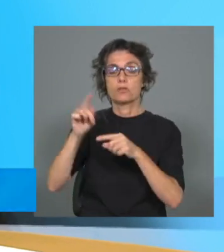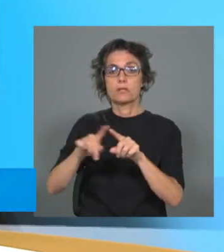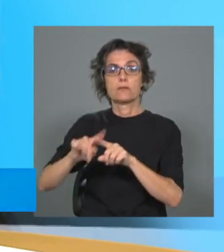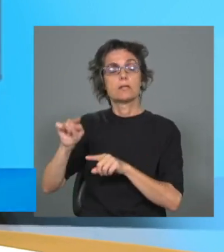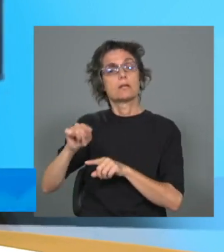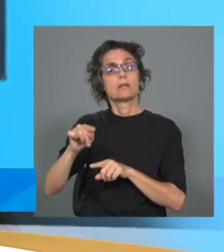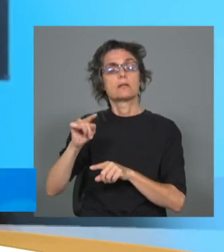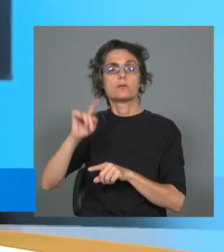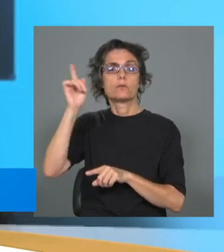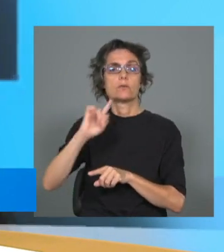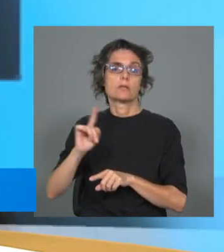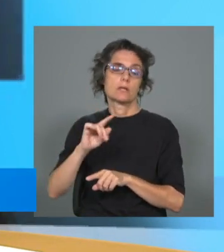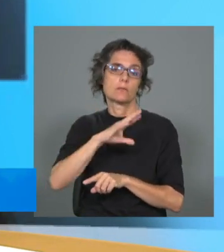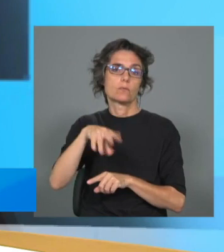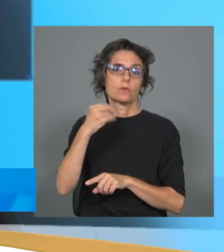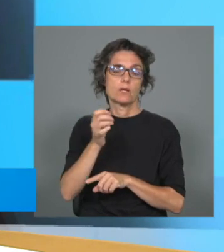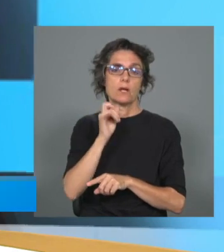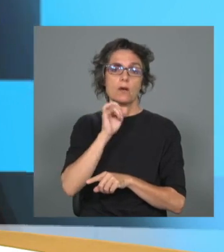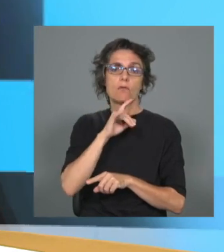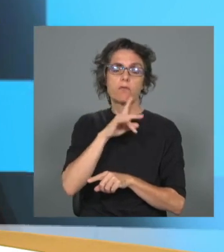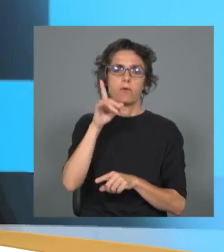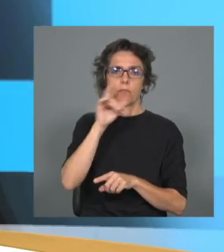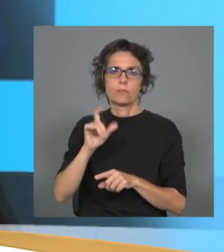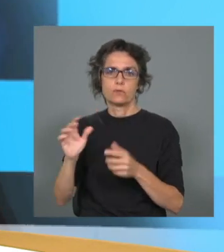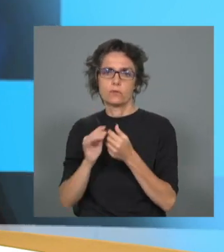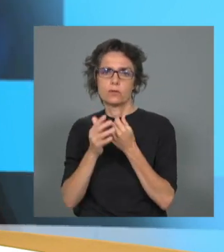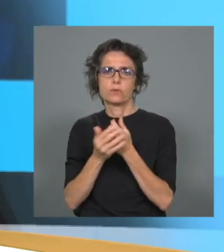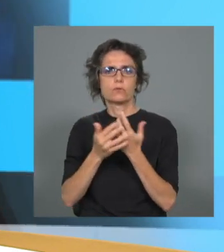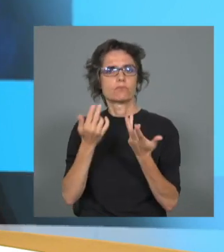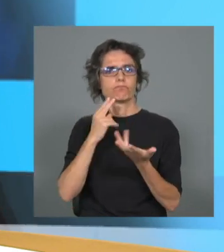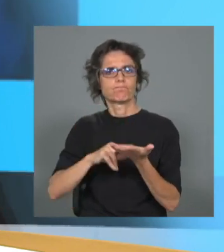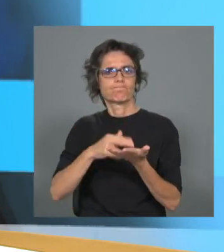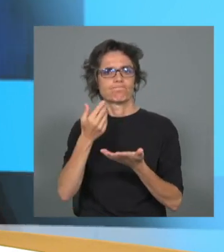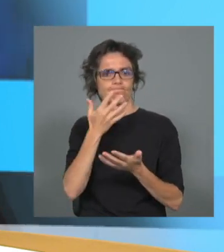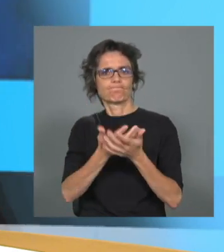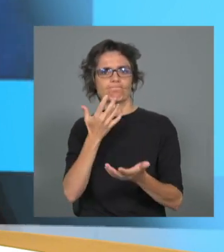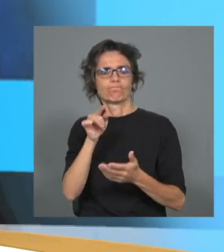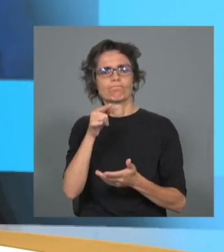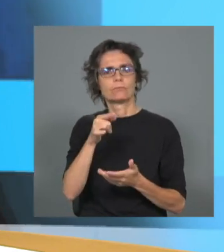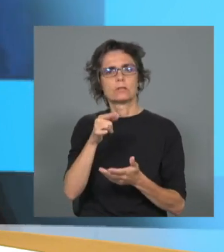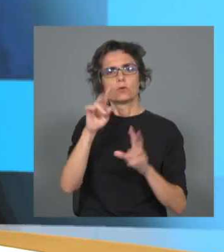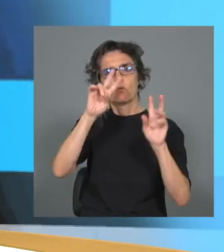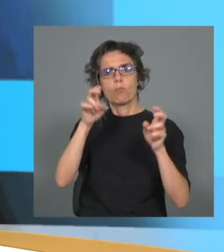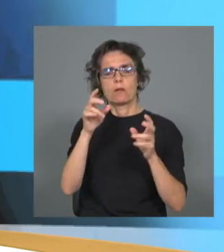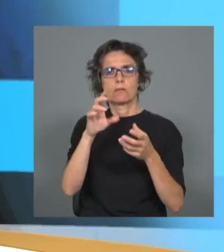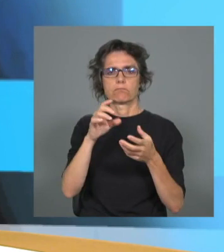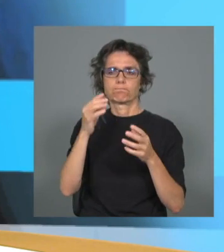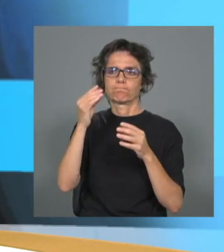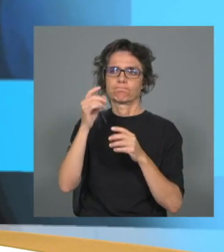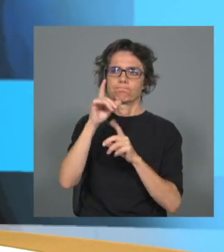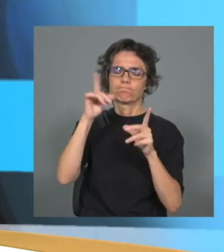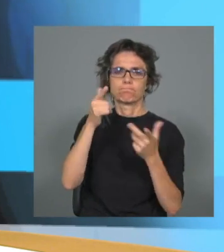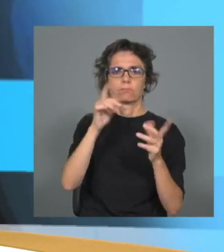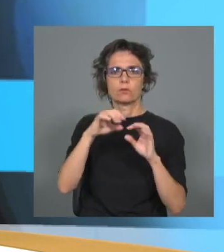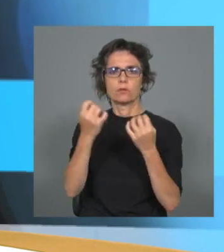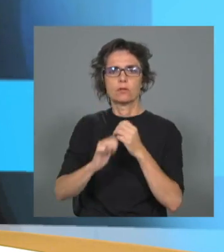Dia Mundial dos Avós e dos Idosos, que se assinalou no último domingo. O tema que é uma interpelação à nossa sociedade e que